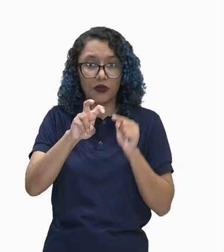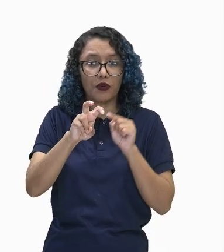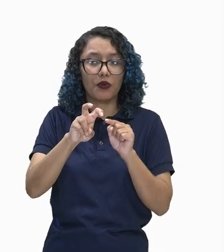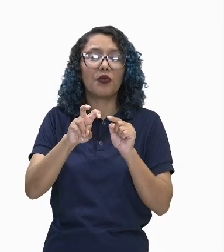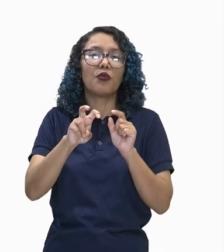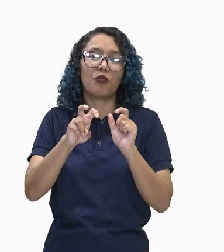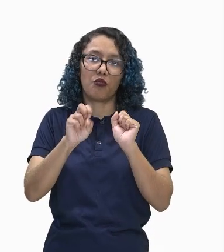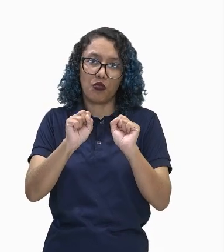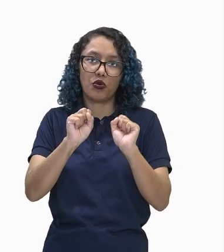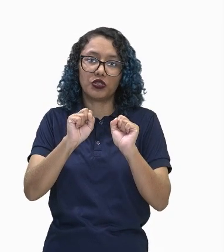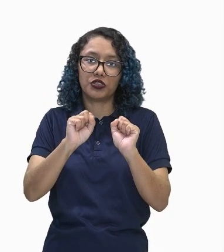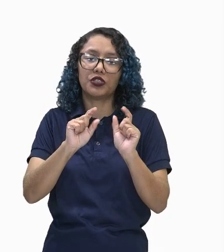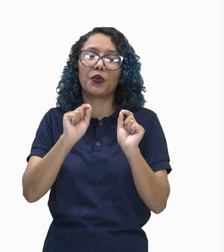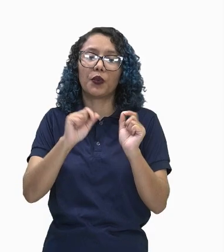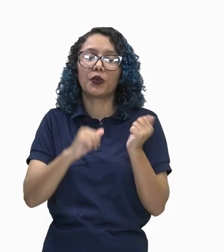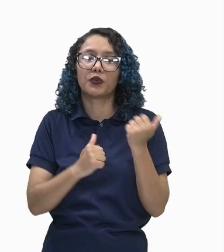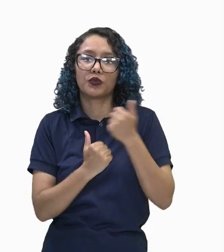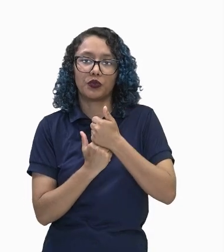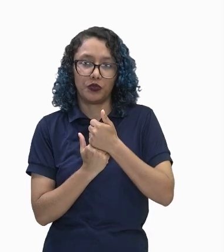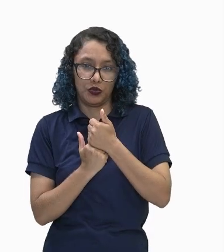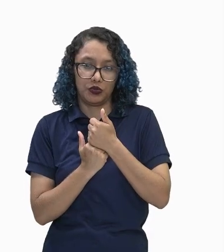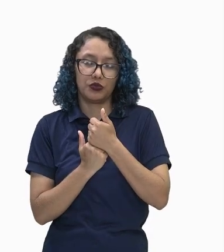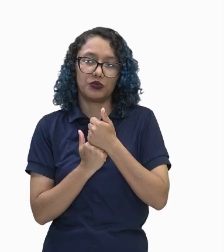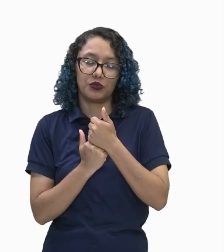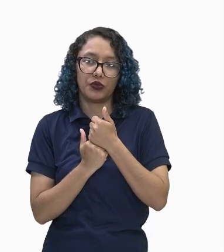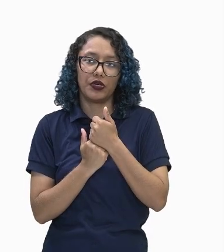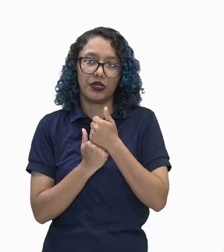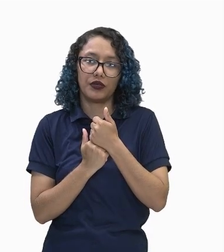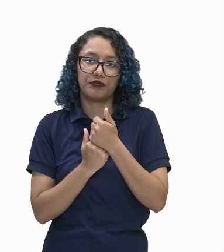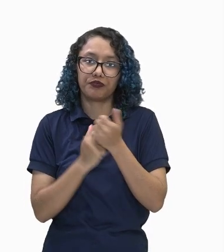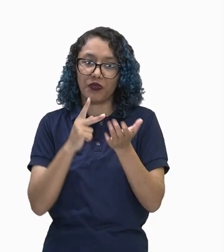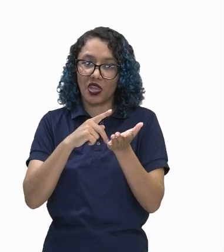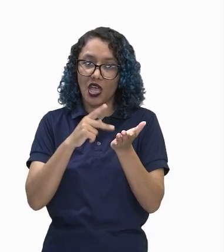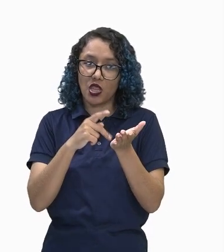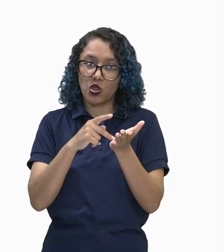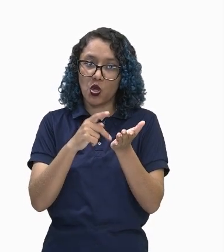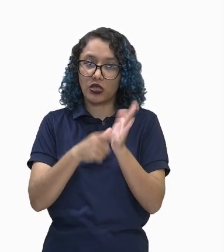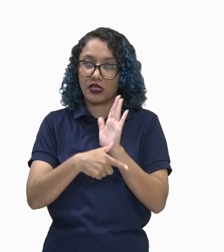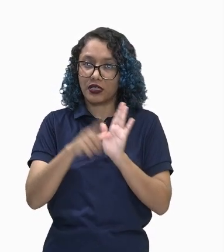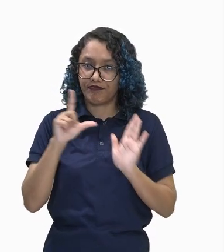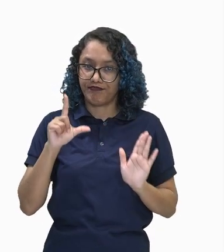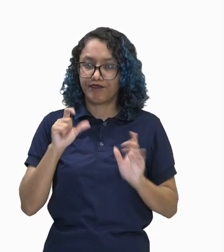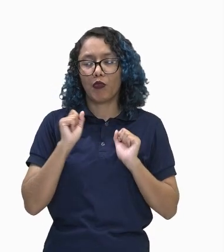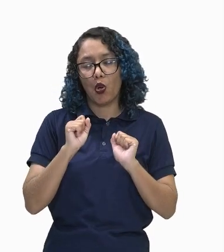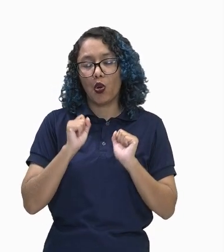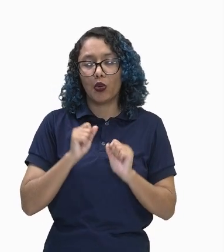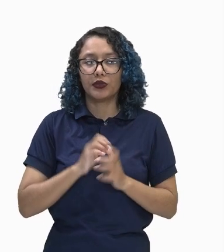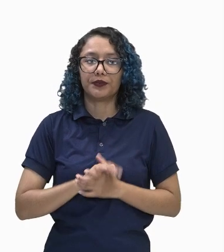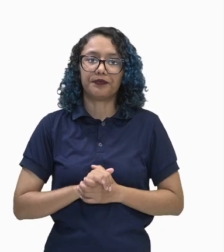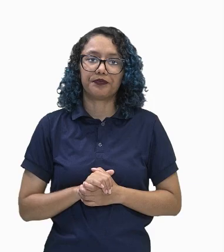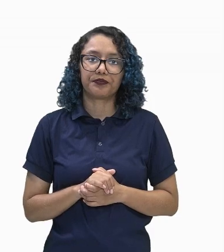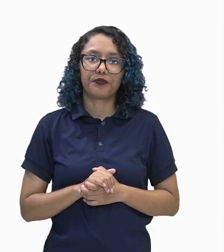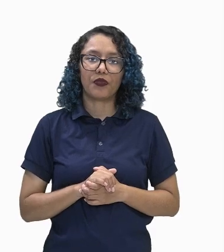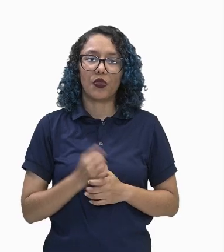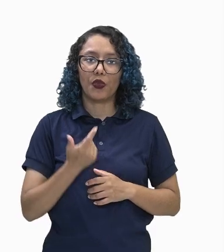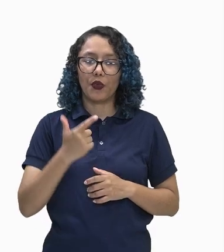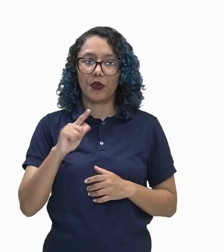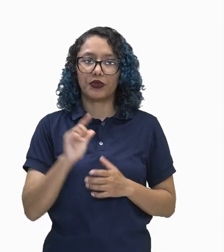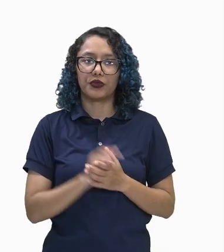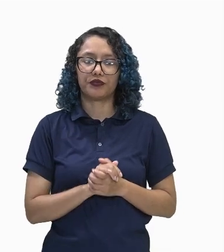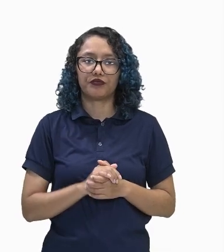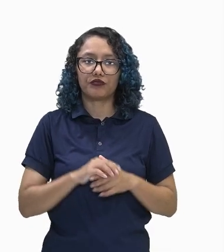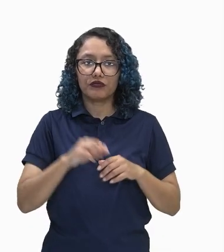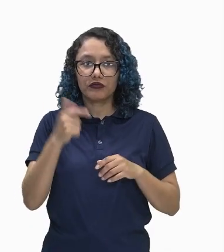recuperação substituía, né, a nota anterior. No parágrafo